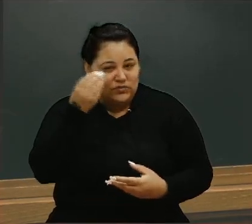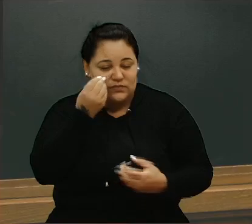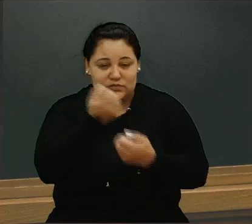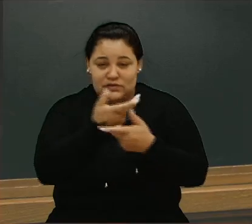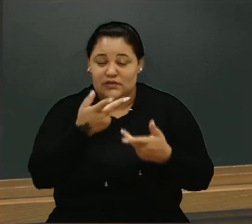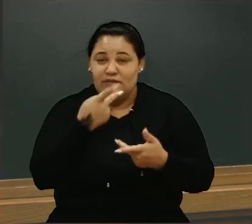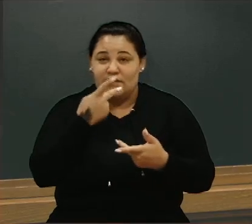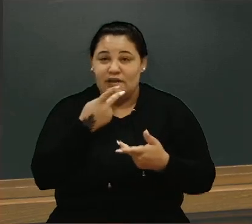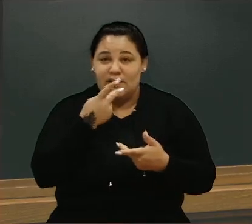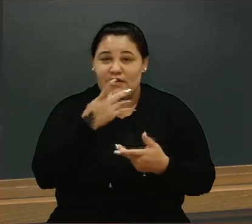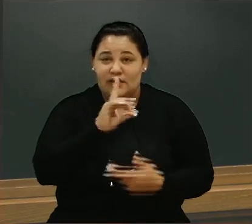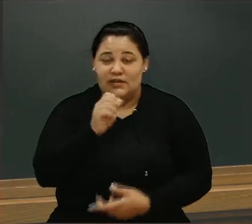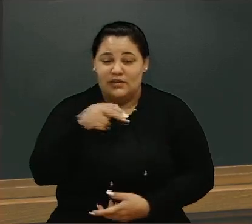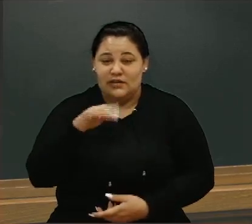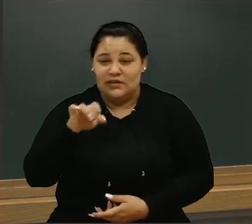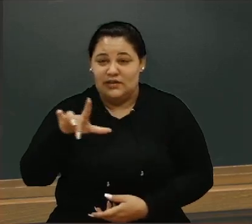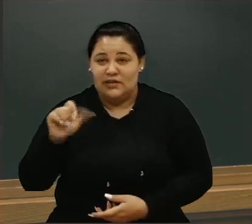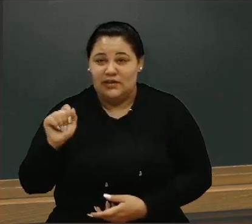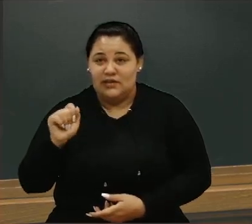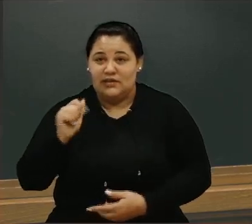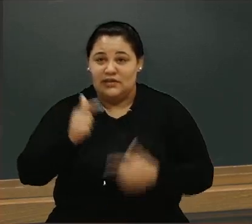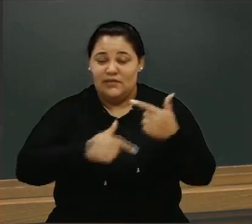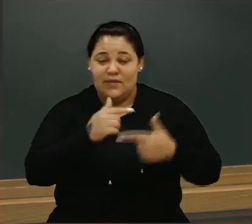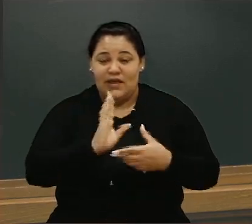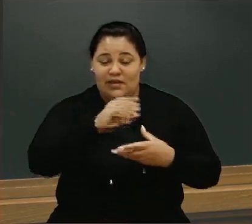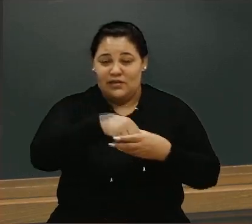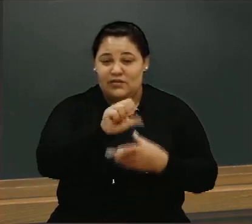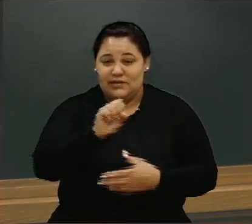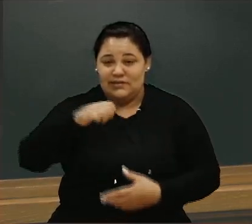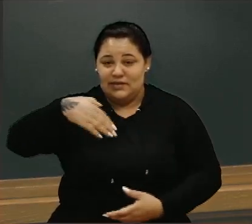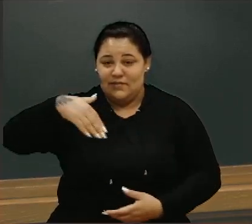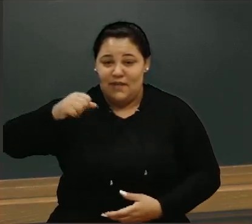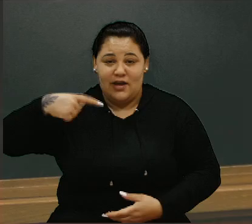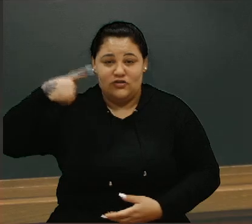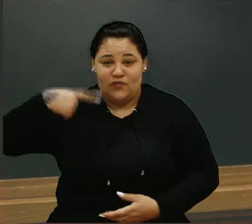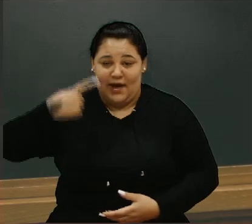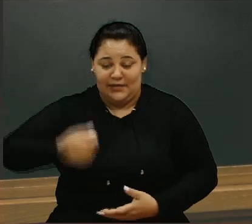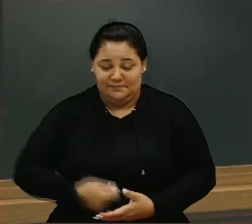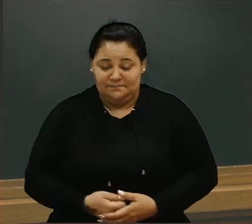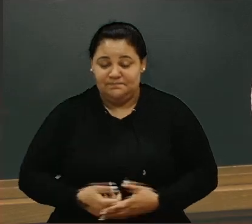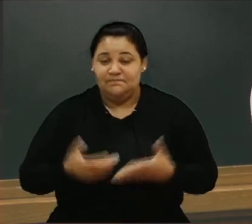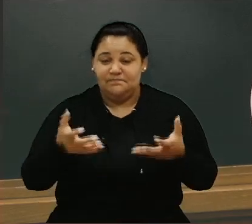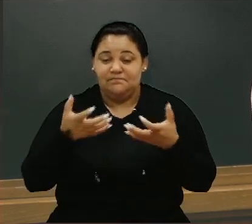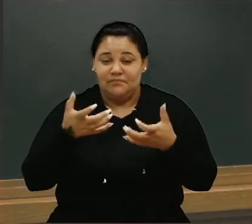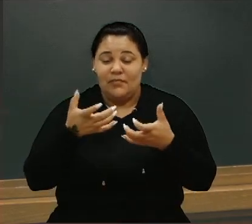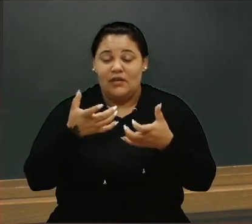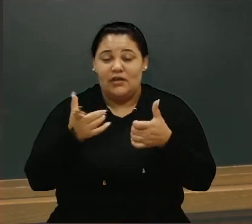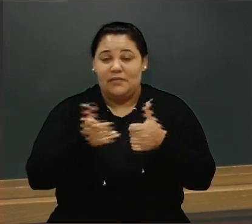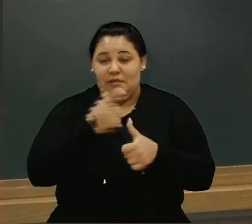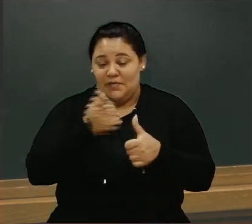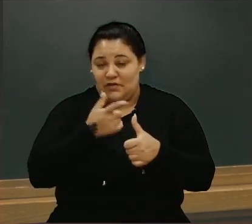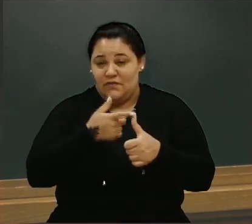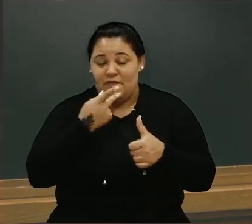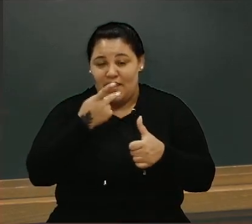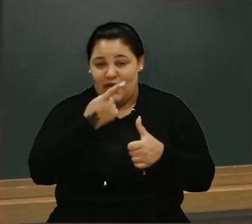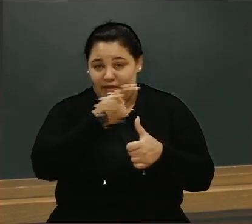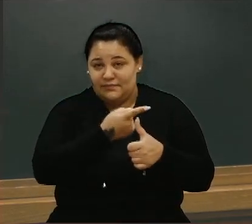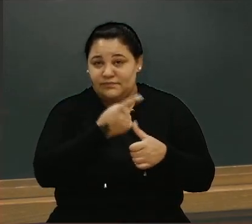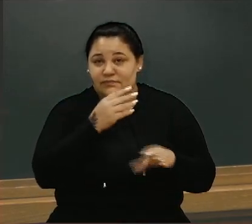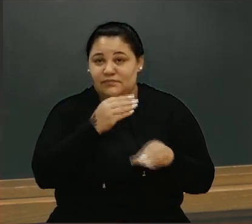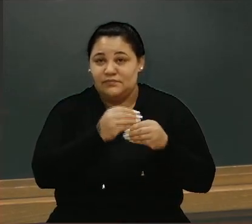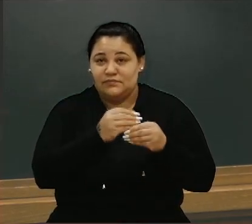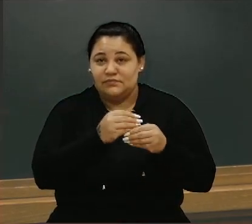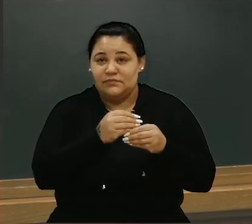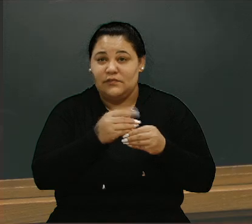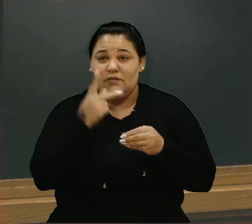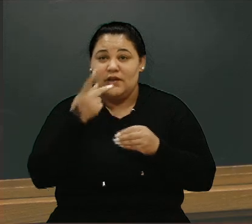que é advogada, servidora do Departamento Jurídico da SEMA. Primeiro eu queria reiterar o que eu me